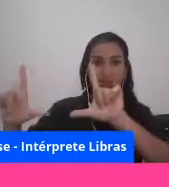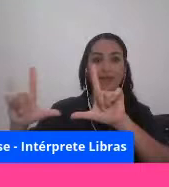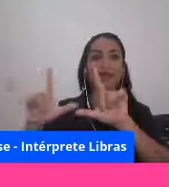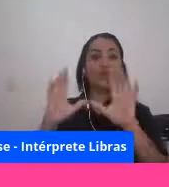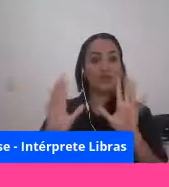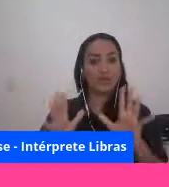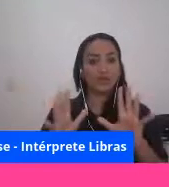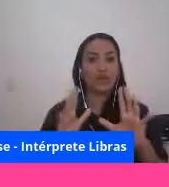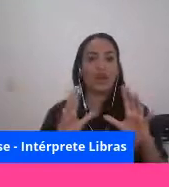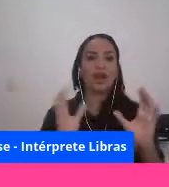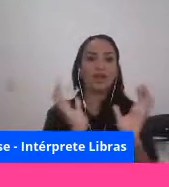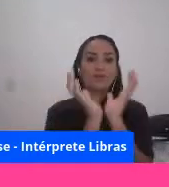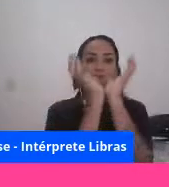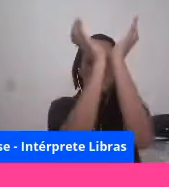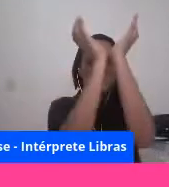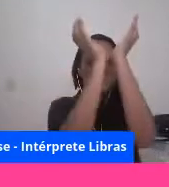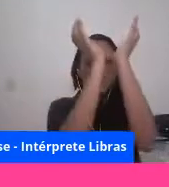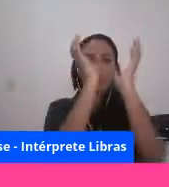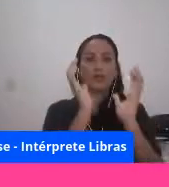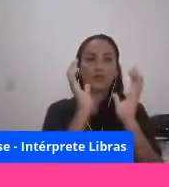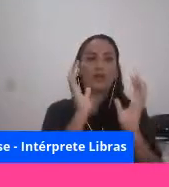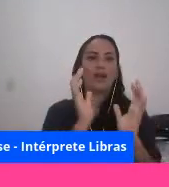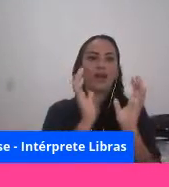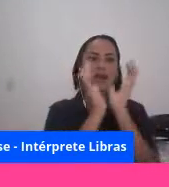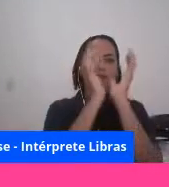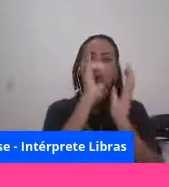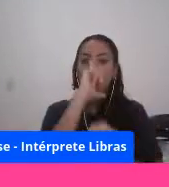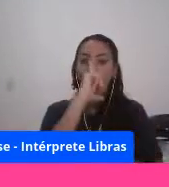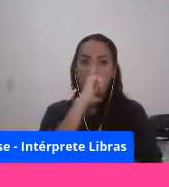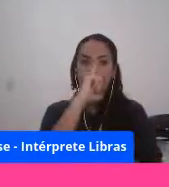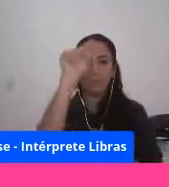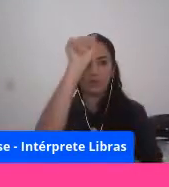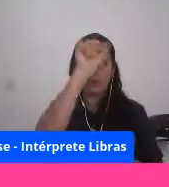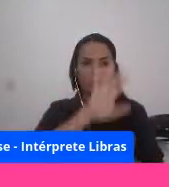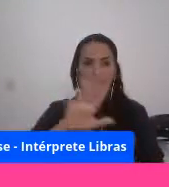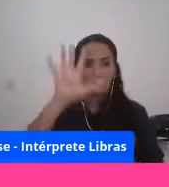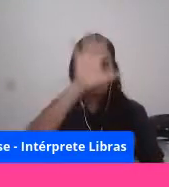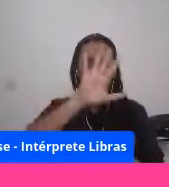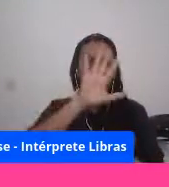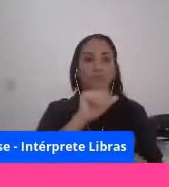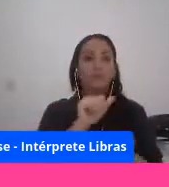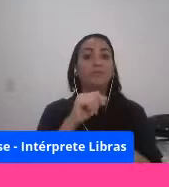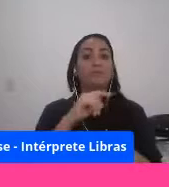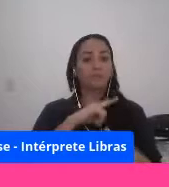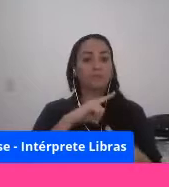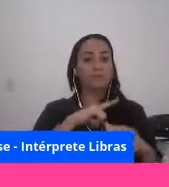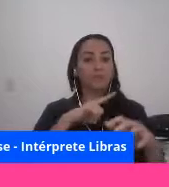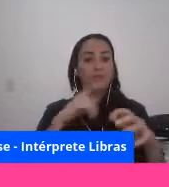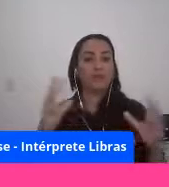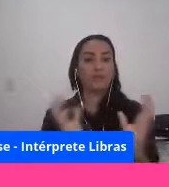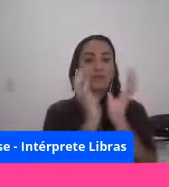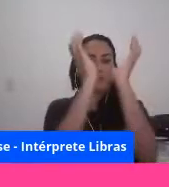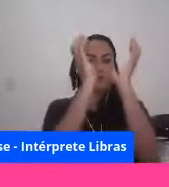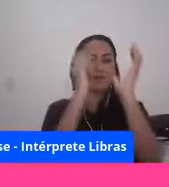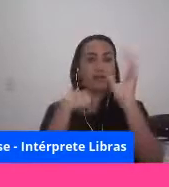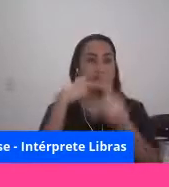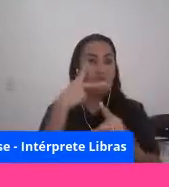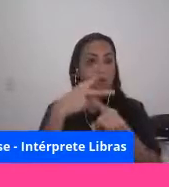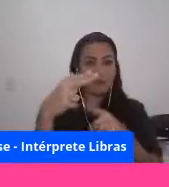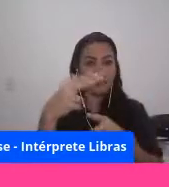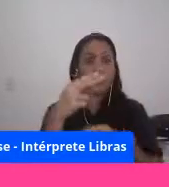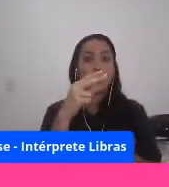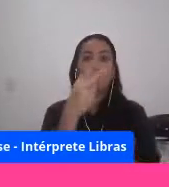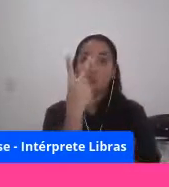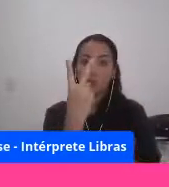home no LARC, no Campeonato Latino-Americano de Robótica, e a nossa equipe foi bicampeã. Hoje no CESA eu trabalho fazendo